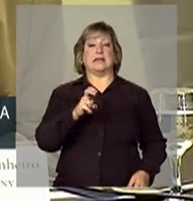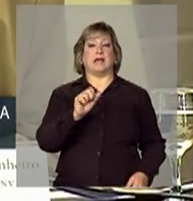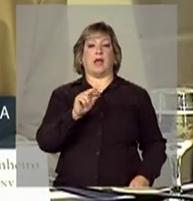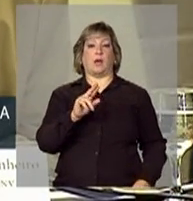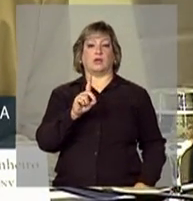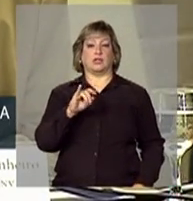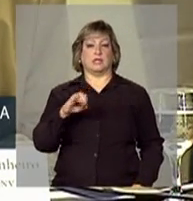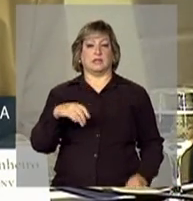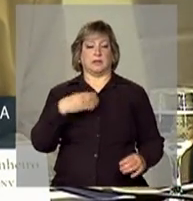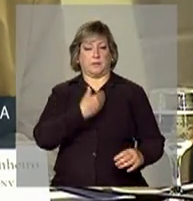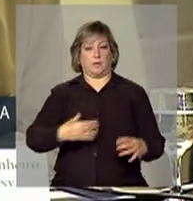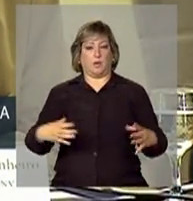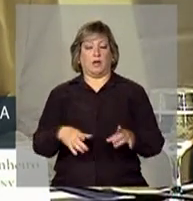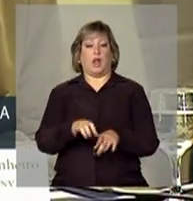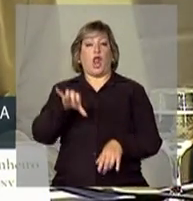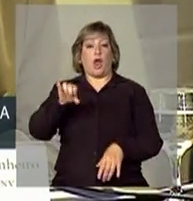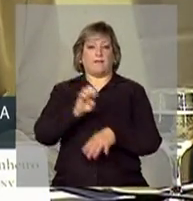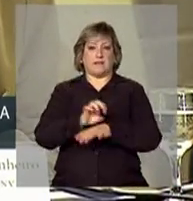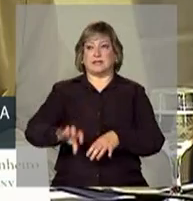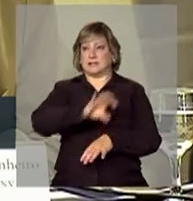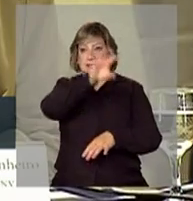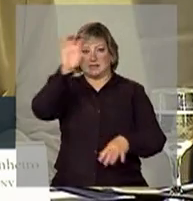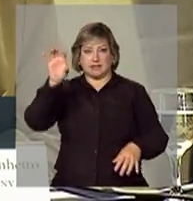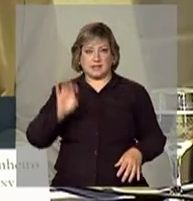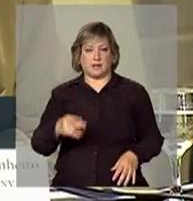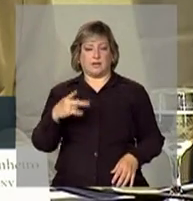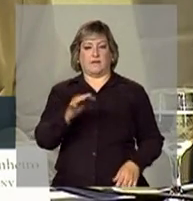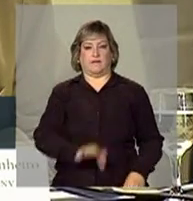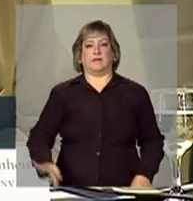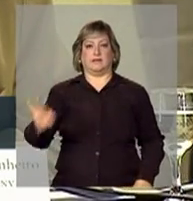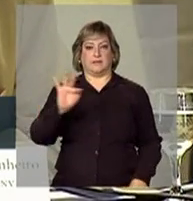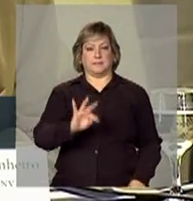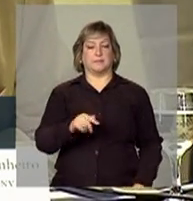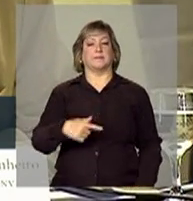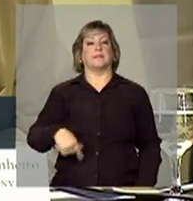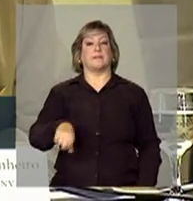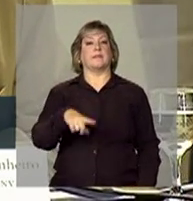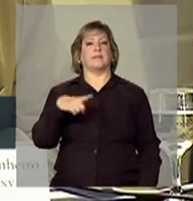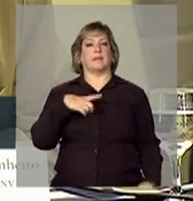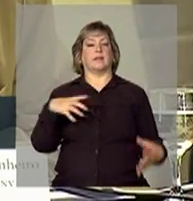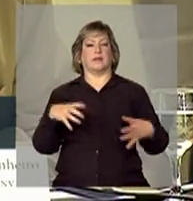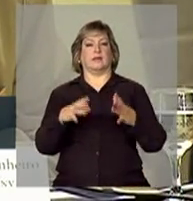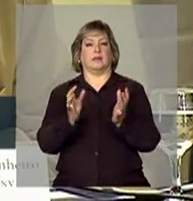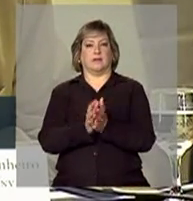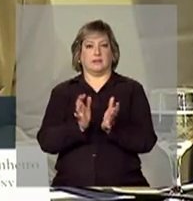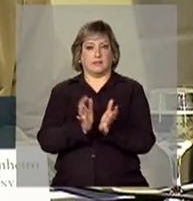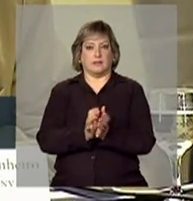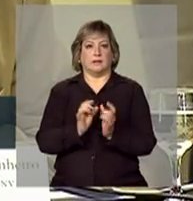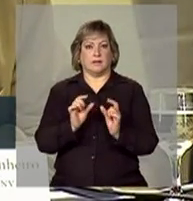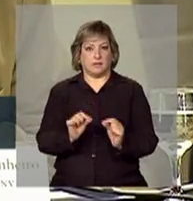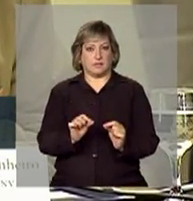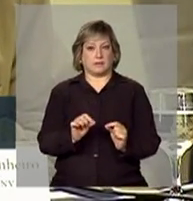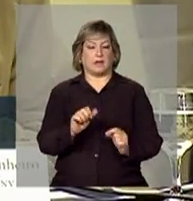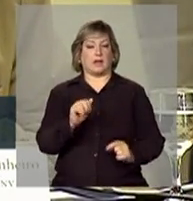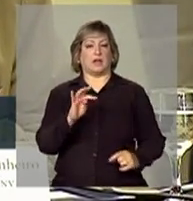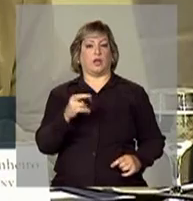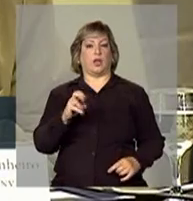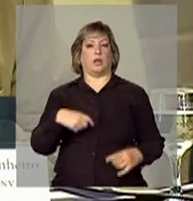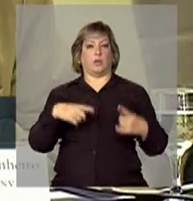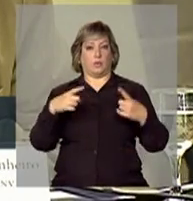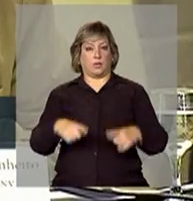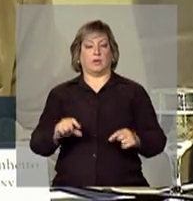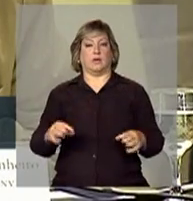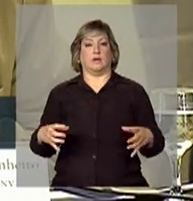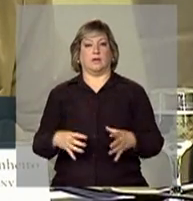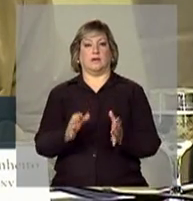9 estados da federação. Aquelas grandes audiências públicas mobilizaram os atores locais, envolvendo-os desde a